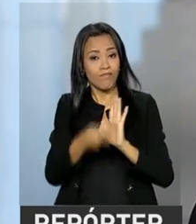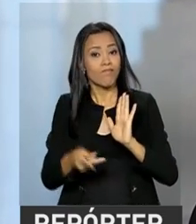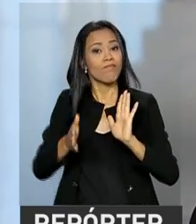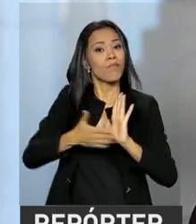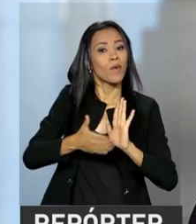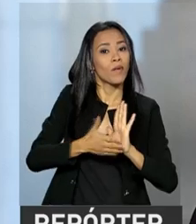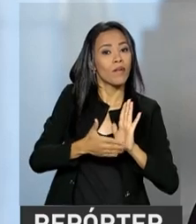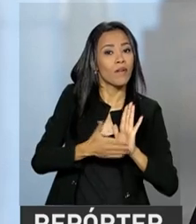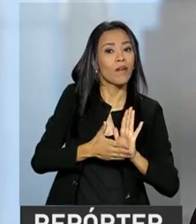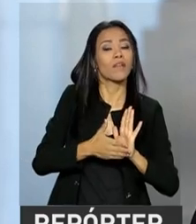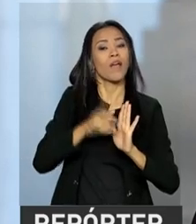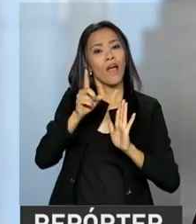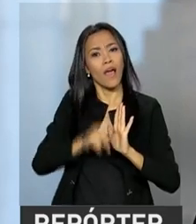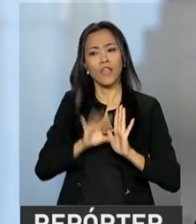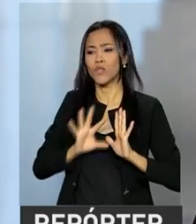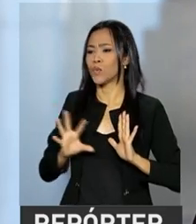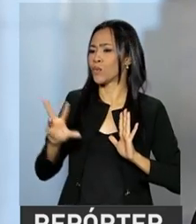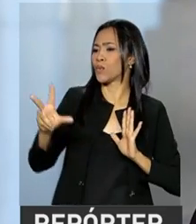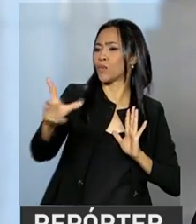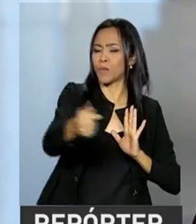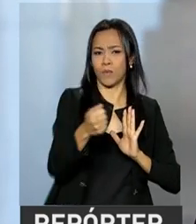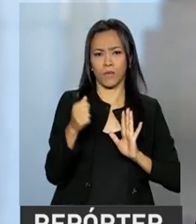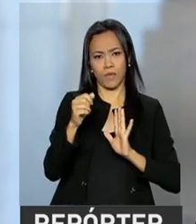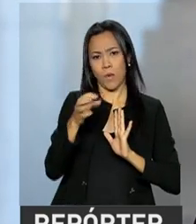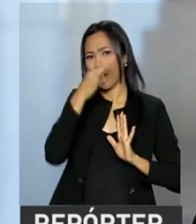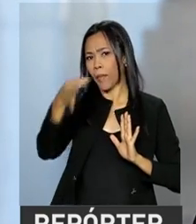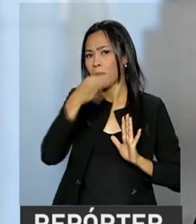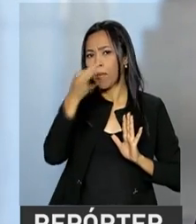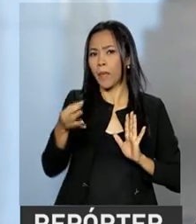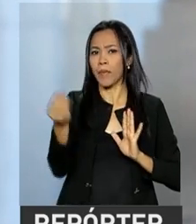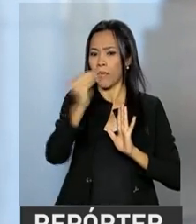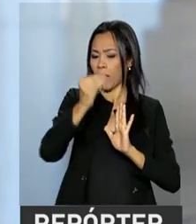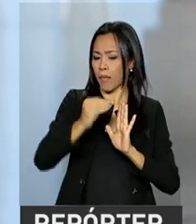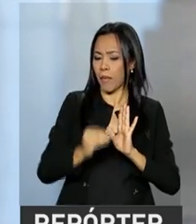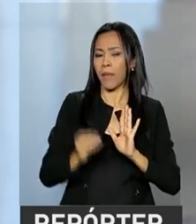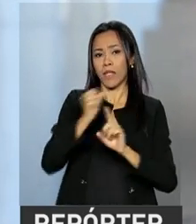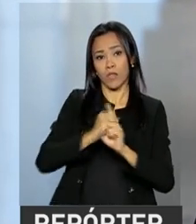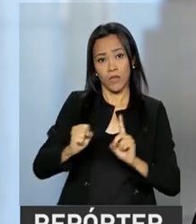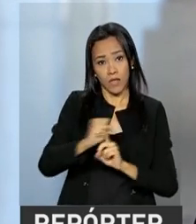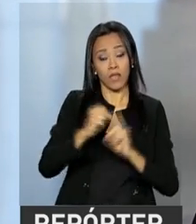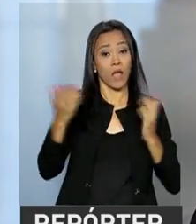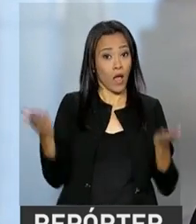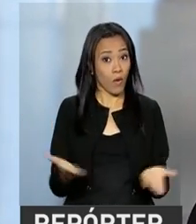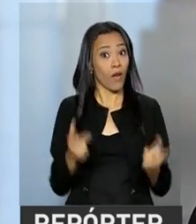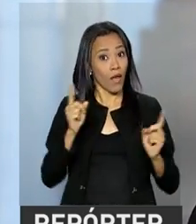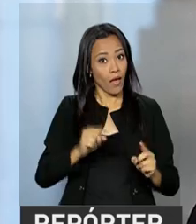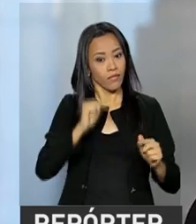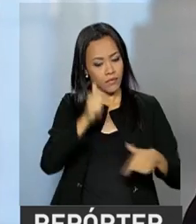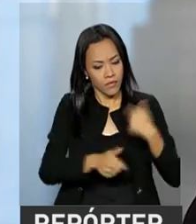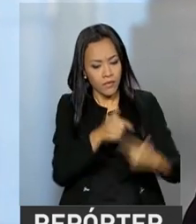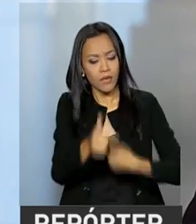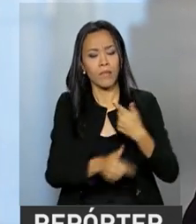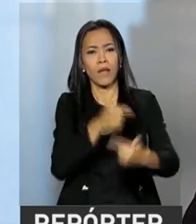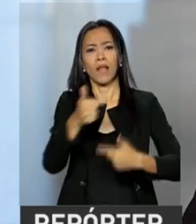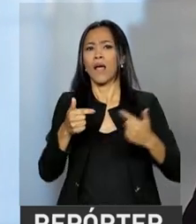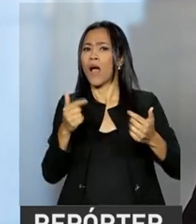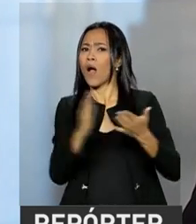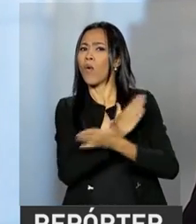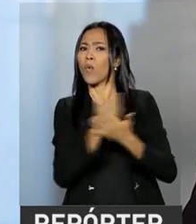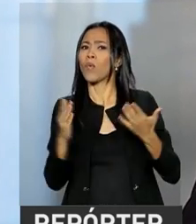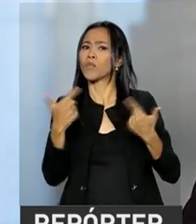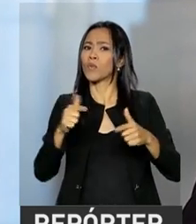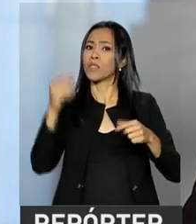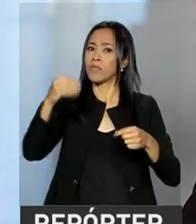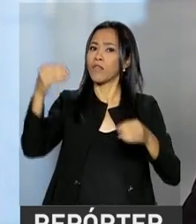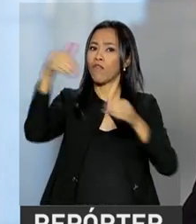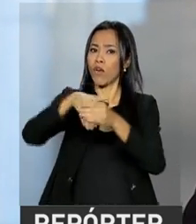uma de toda a sociedade brasileira e que o momento agora é de trabalhar para que os destaques que ainda precisam ser votados